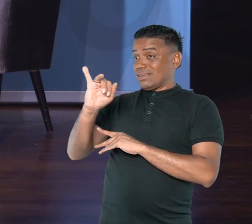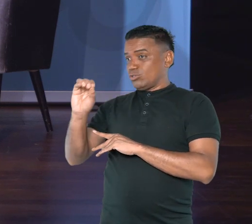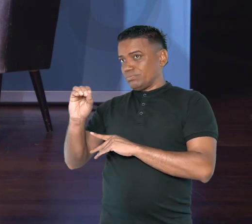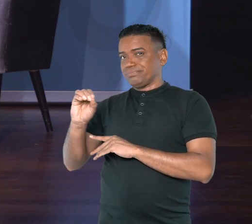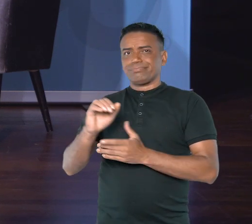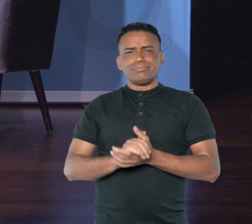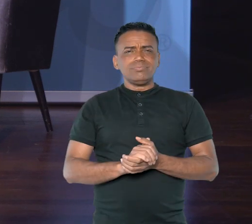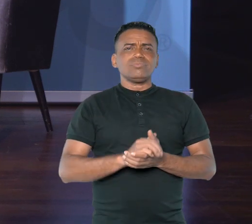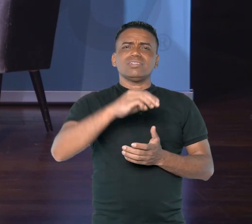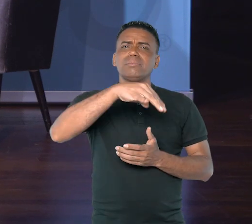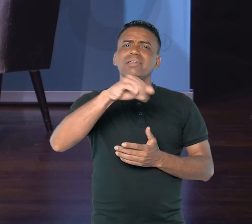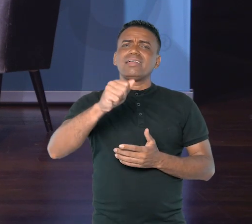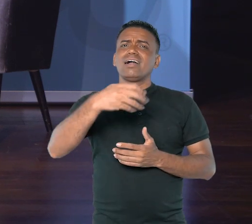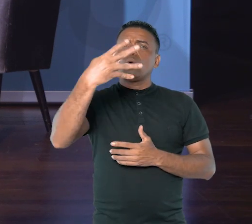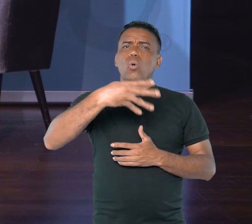capa.